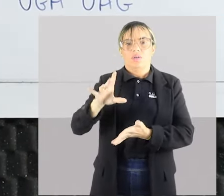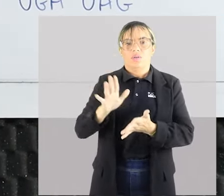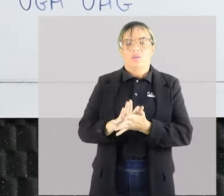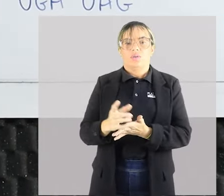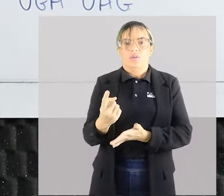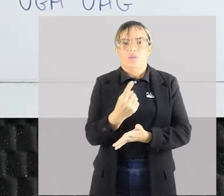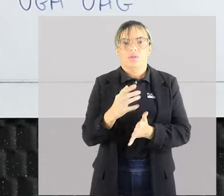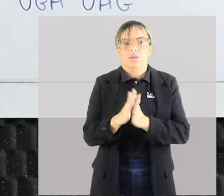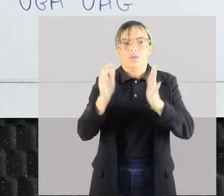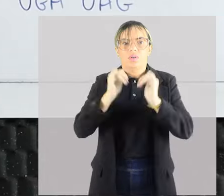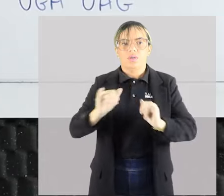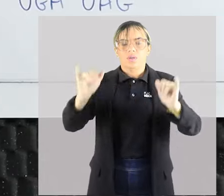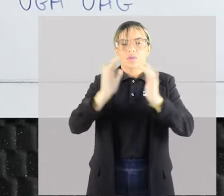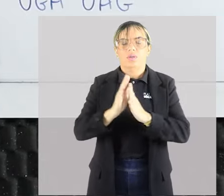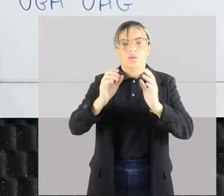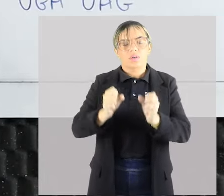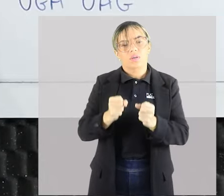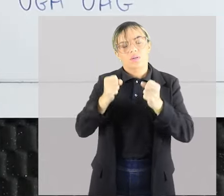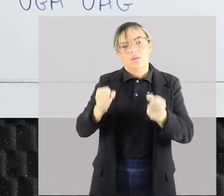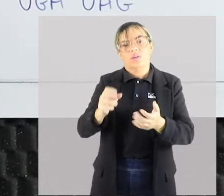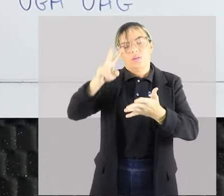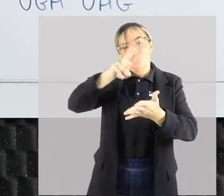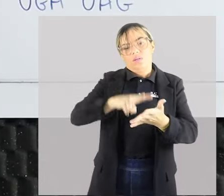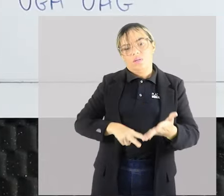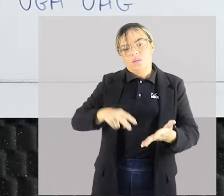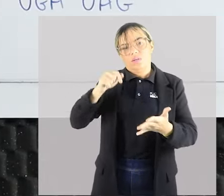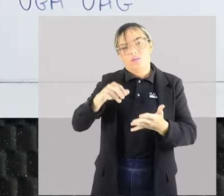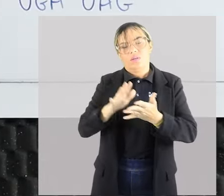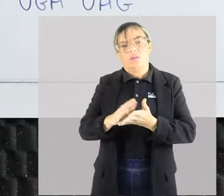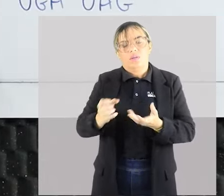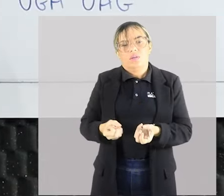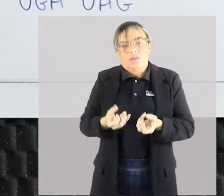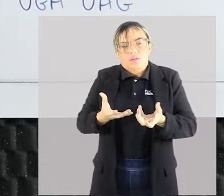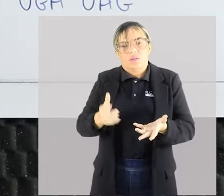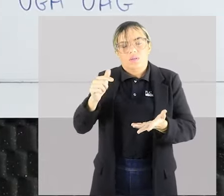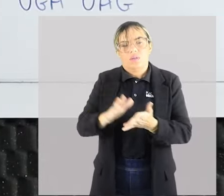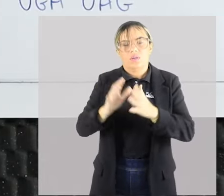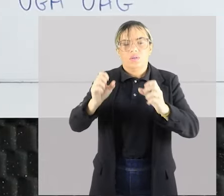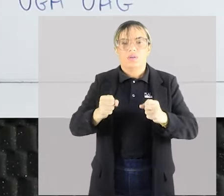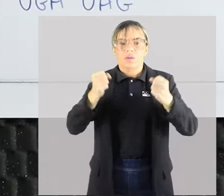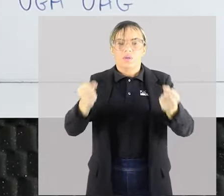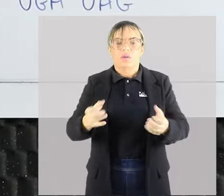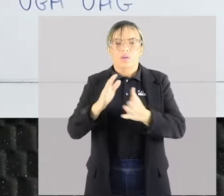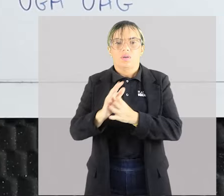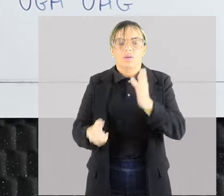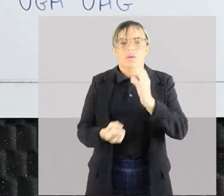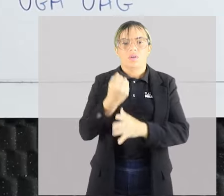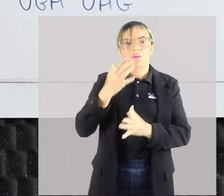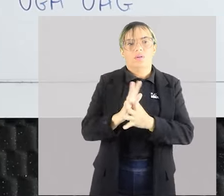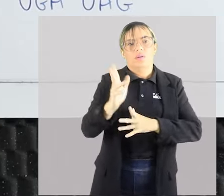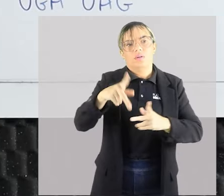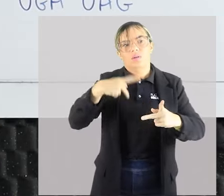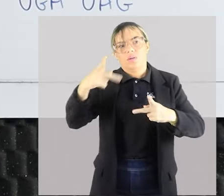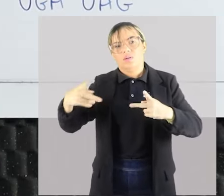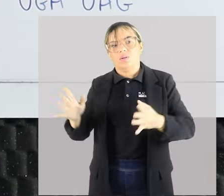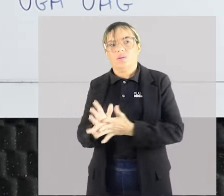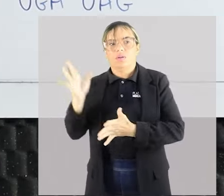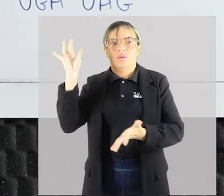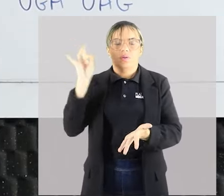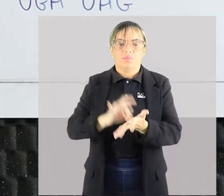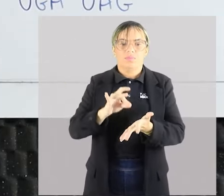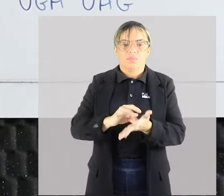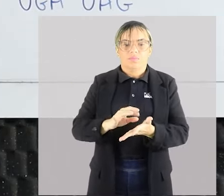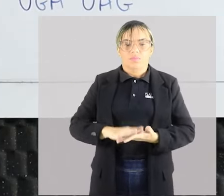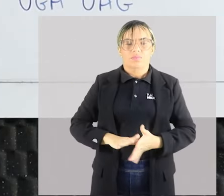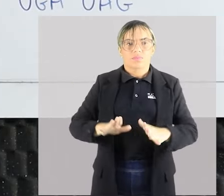informação que pode ser lida pode ser expressa por você e pode sintetizar ali uma proteína de fato tá